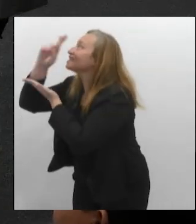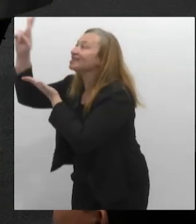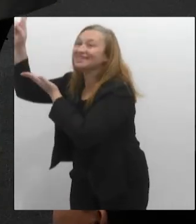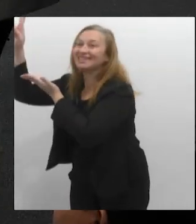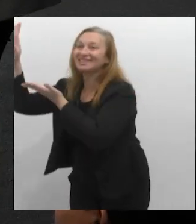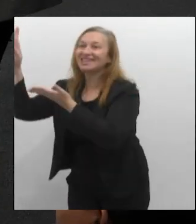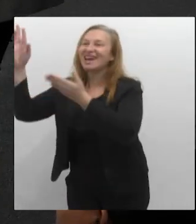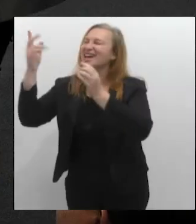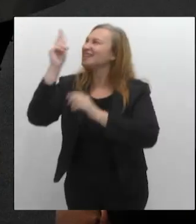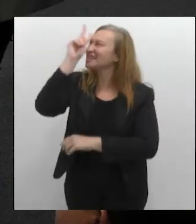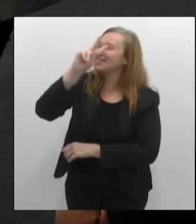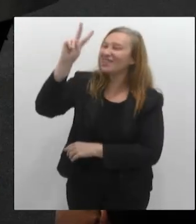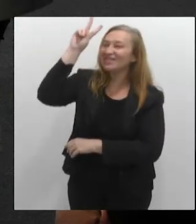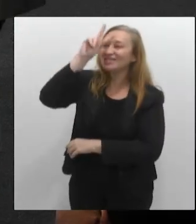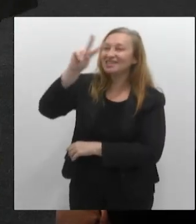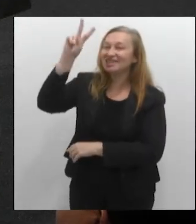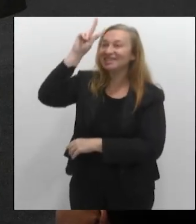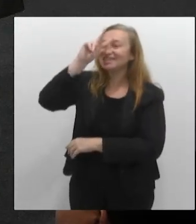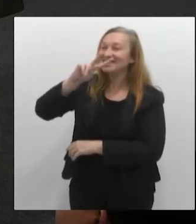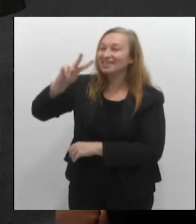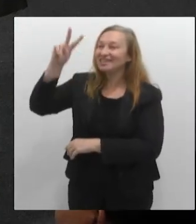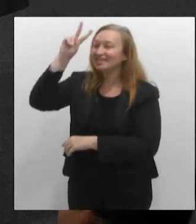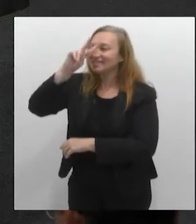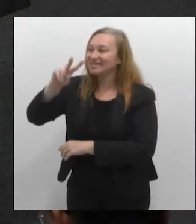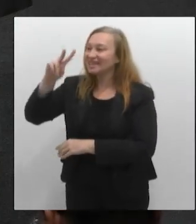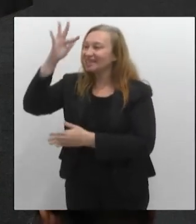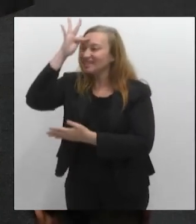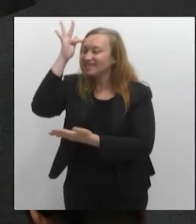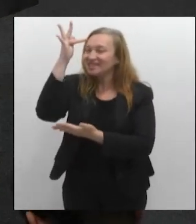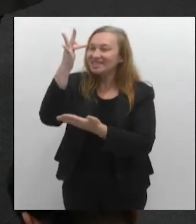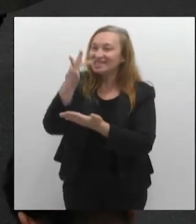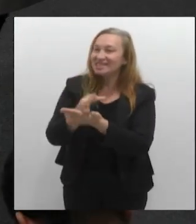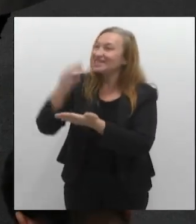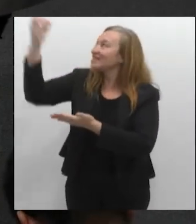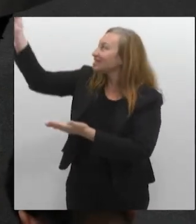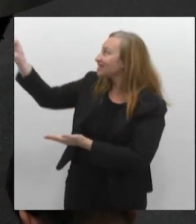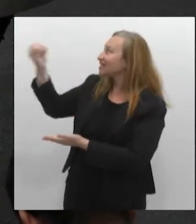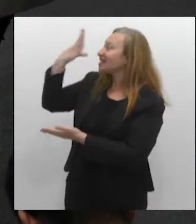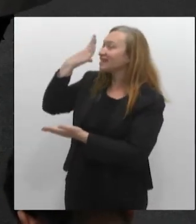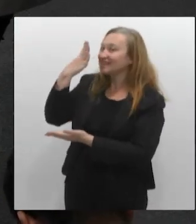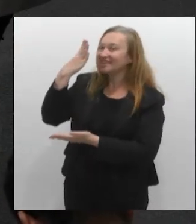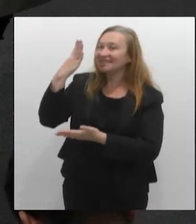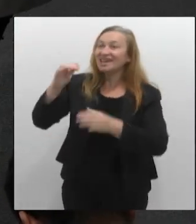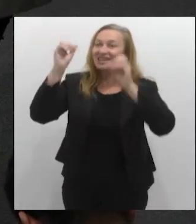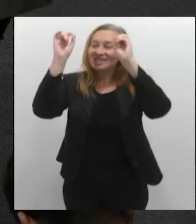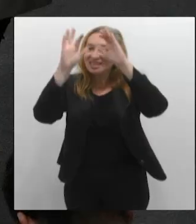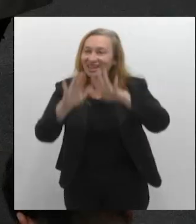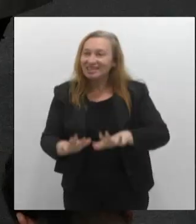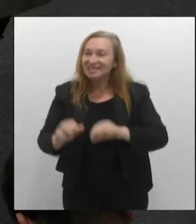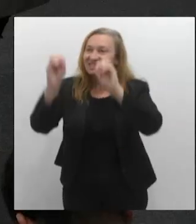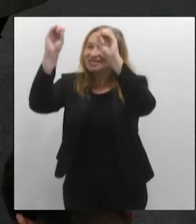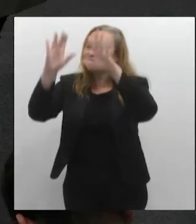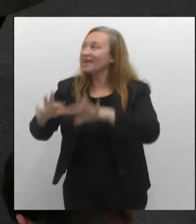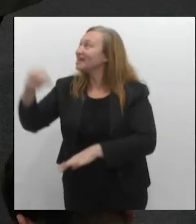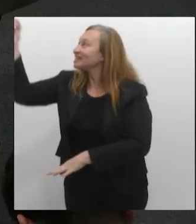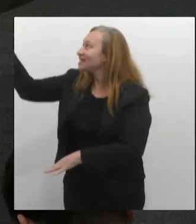essa história de luz e confiança. Tantas graças,